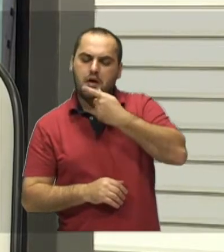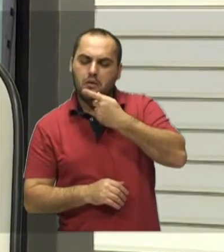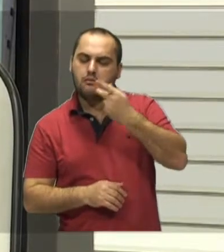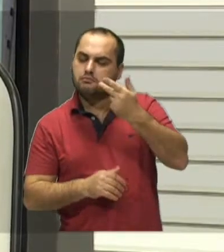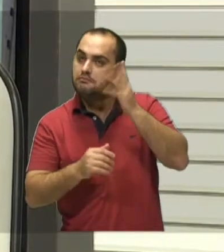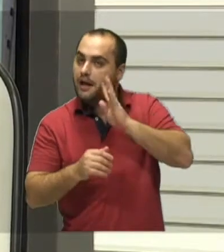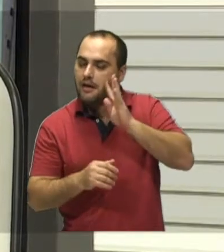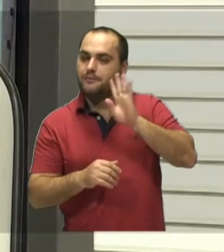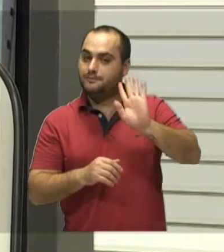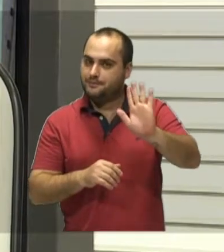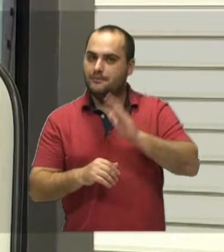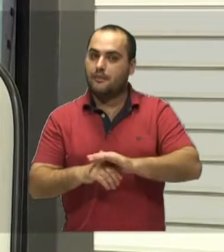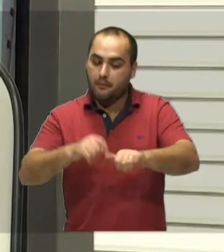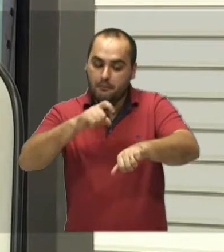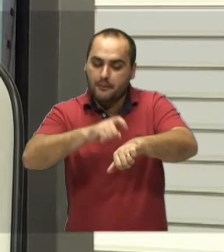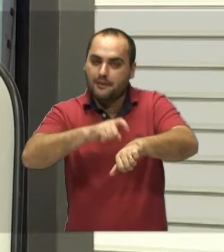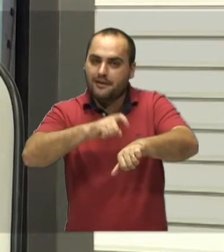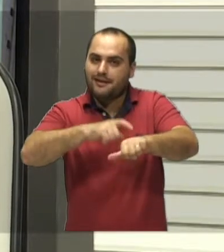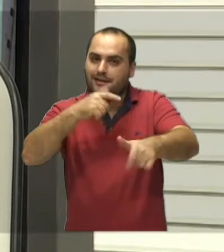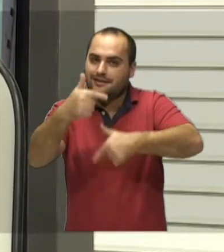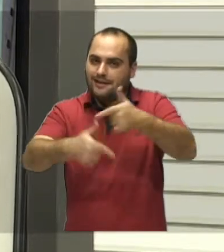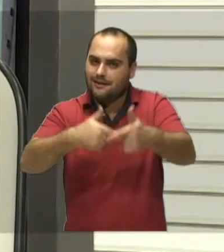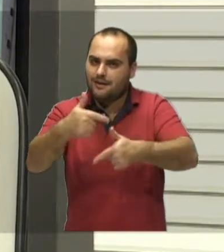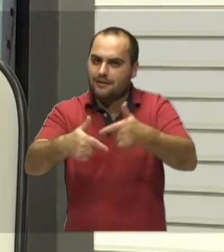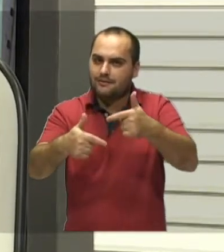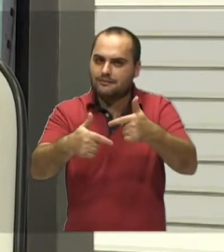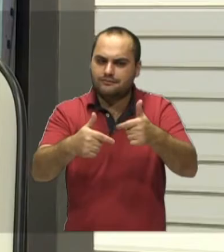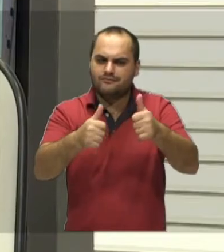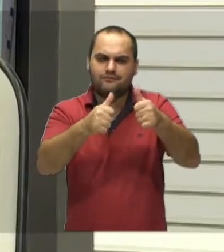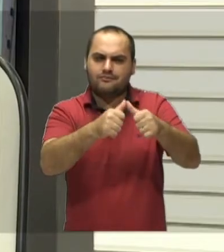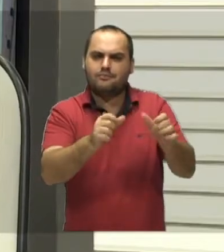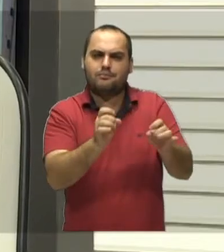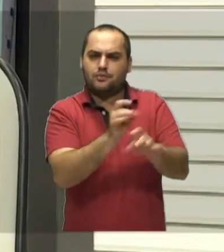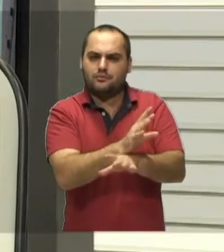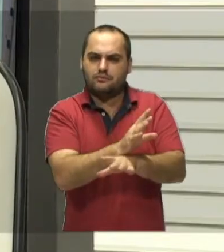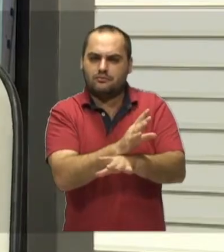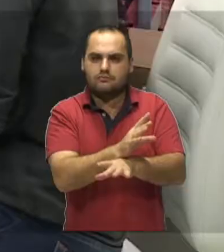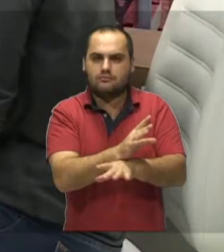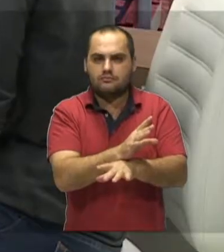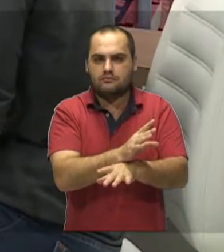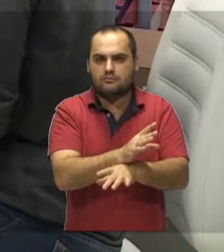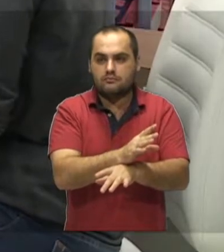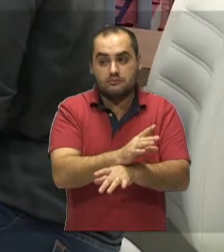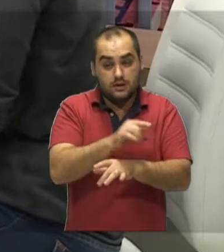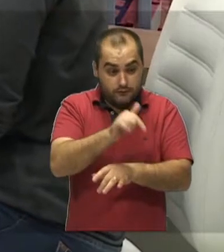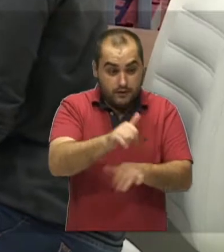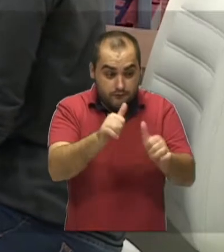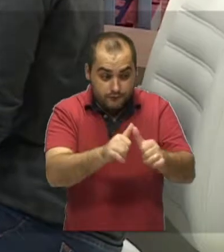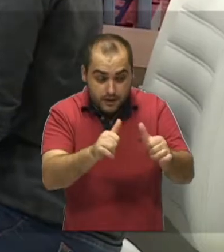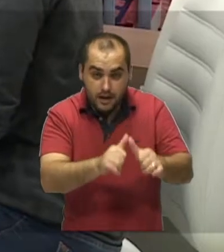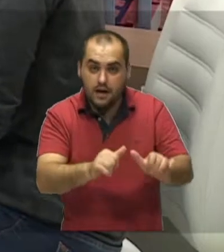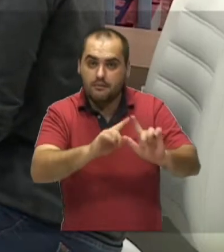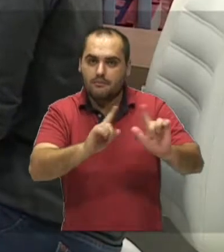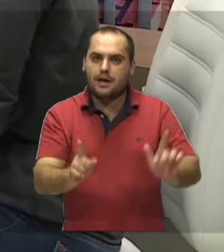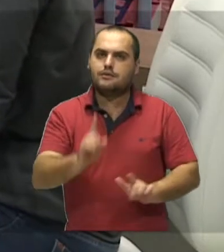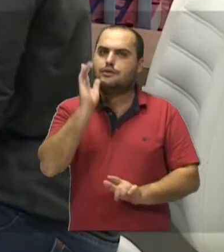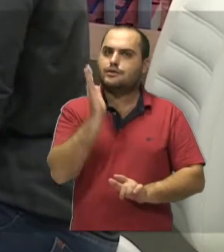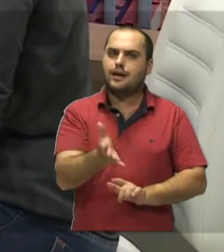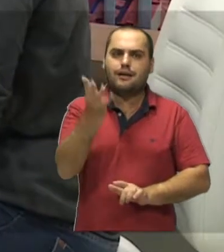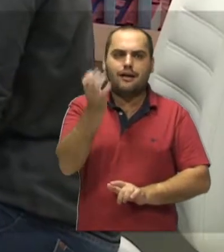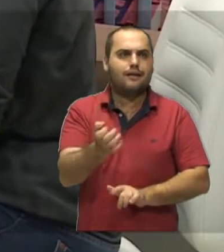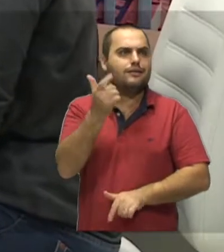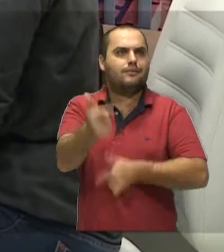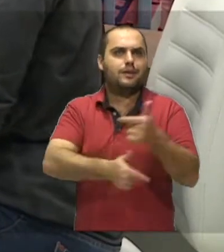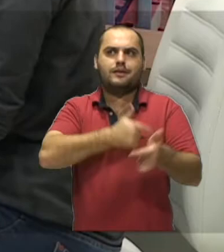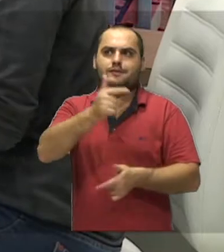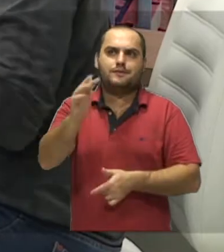Tem um momento que o trabalho, ele deu o que tinha que dar. Ele vai ficar aí, né, para as pessoas que quiserem, mas você já quer trabalhar outras coisas.